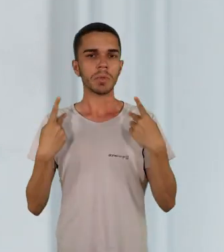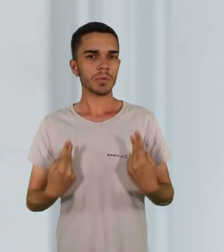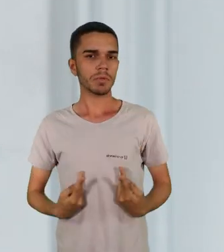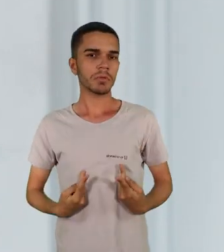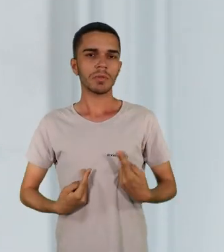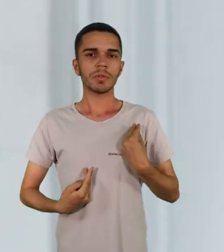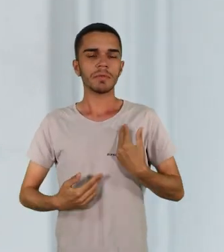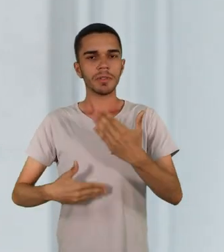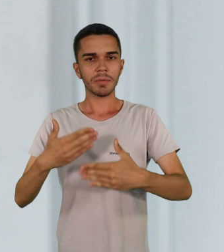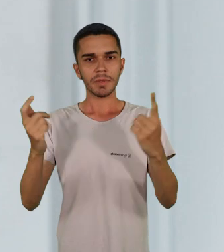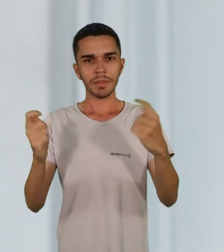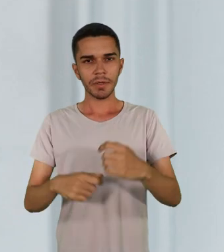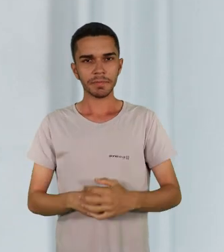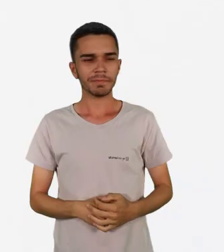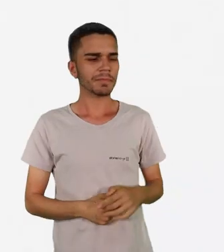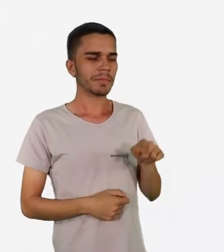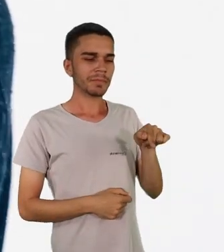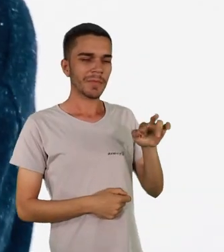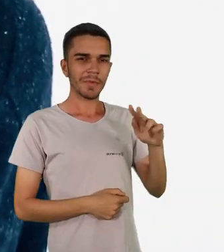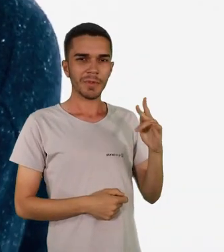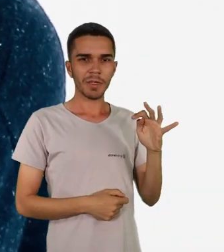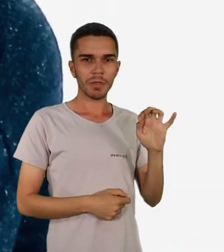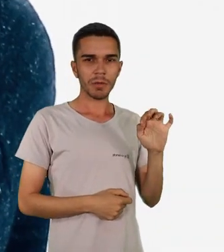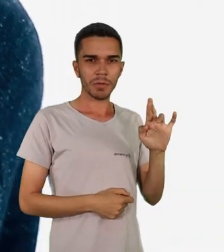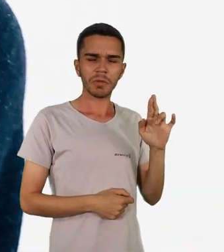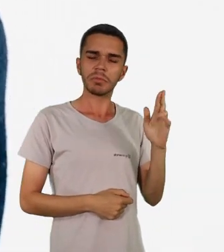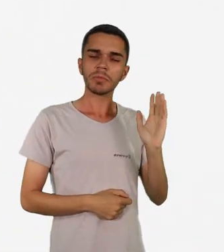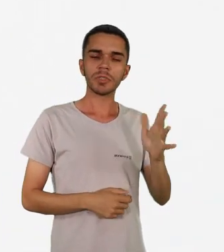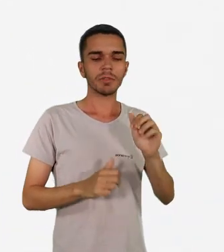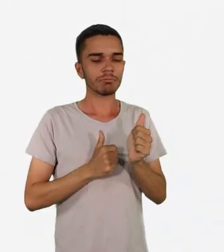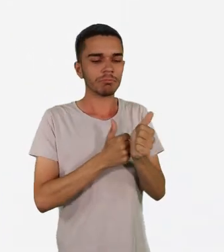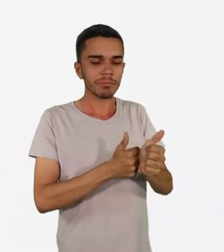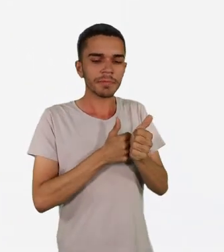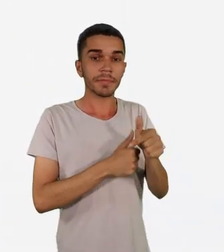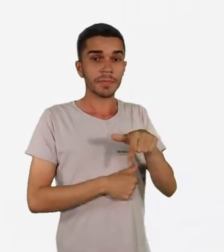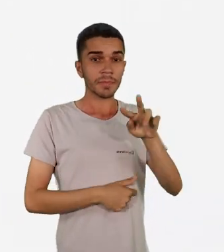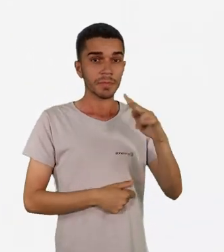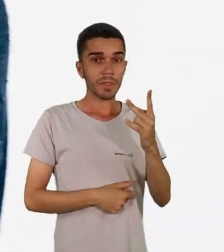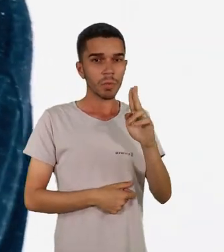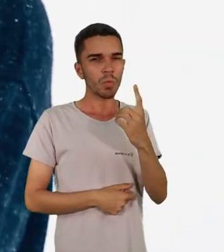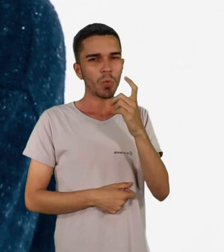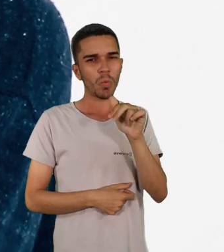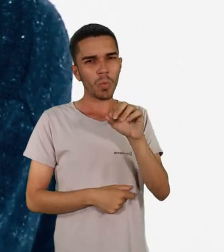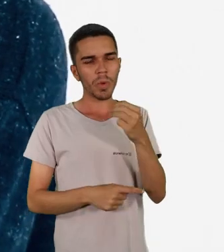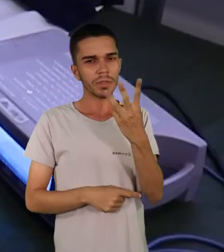ser humano consiga desempenhar. O Heitor já faz acompanhamento aqui no Hospital Universitário há